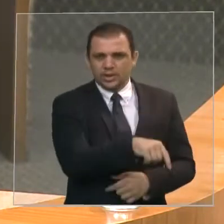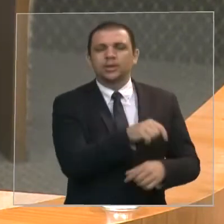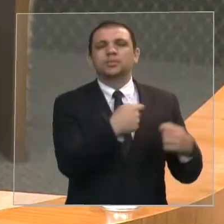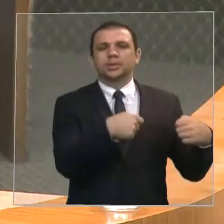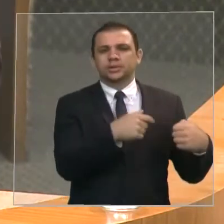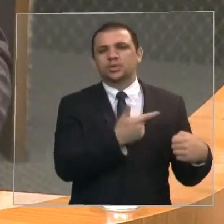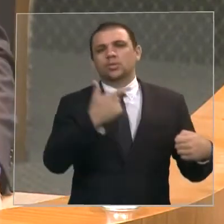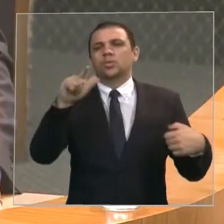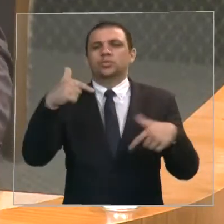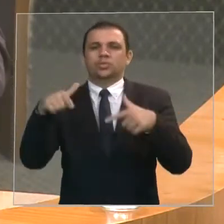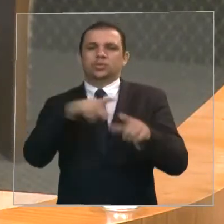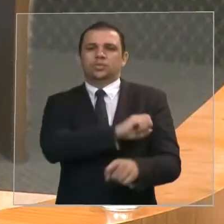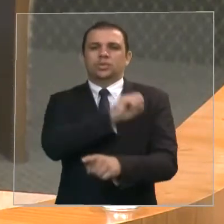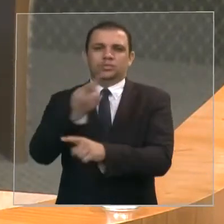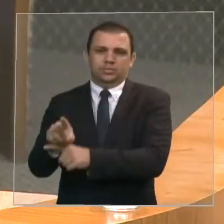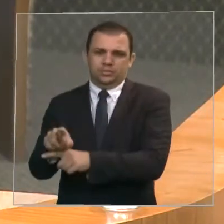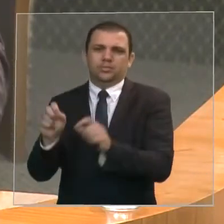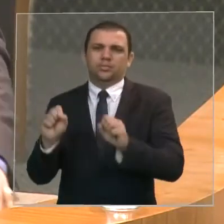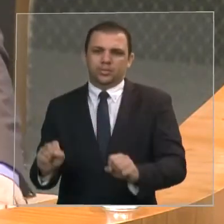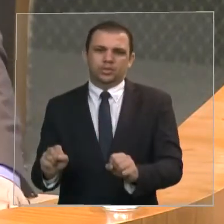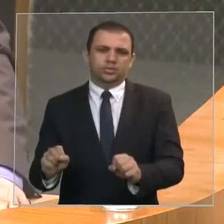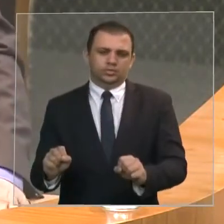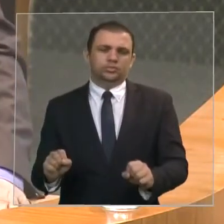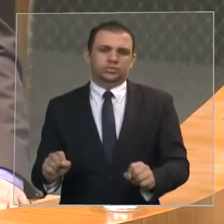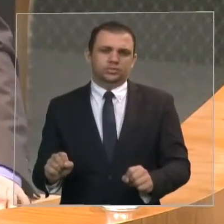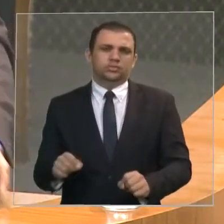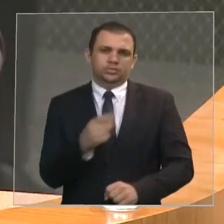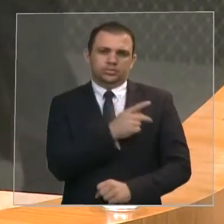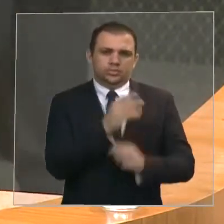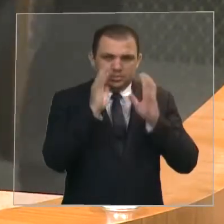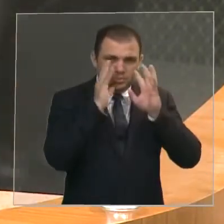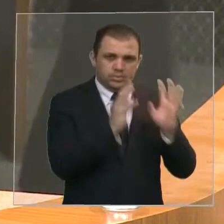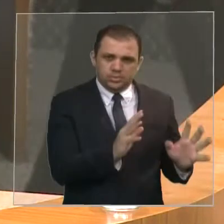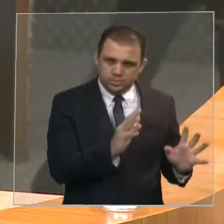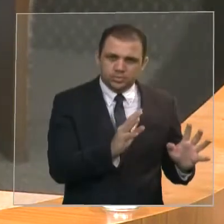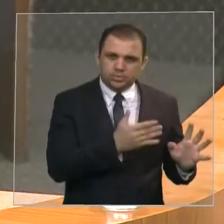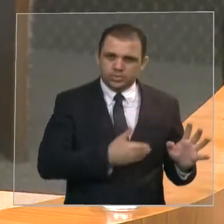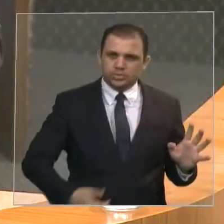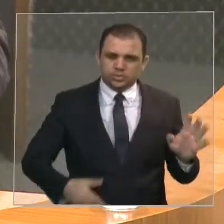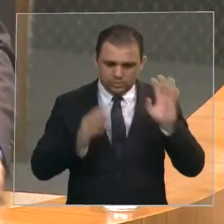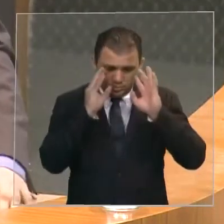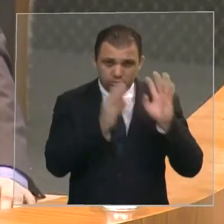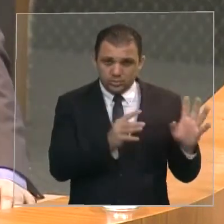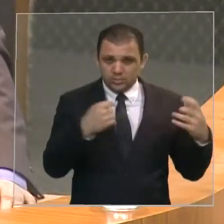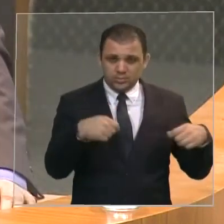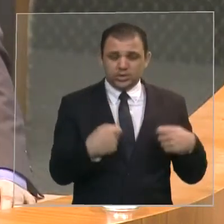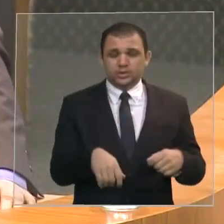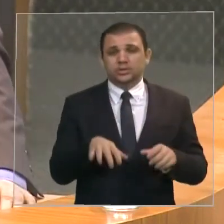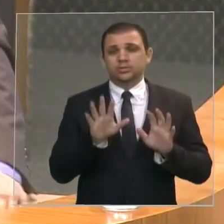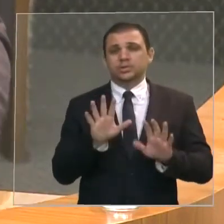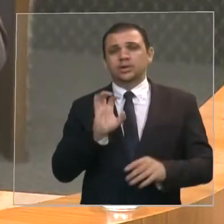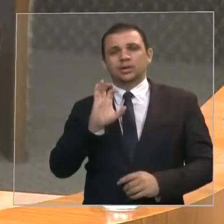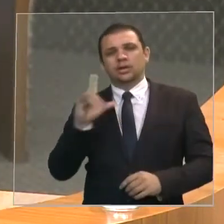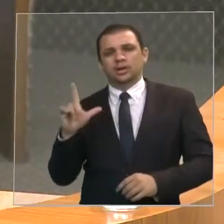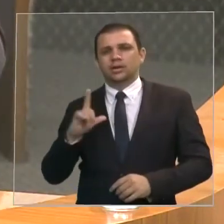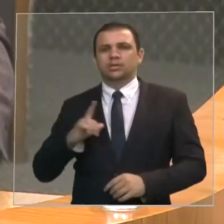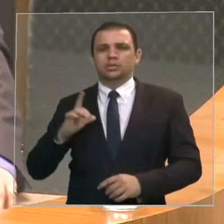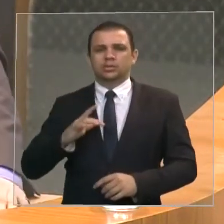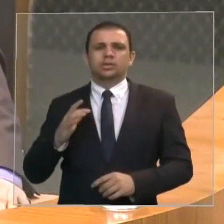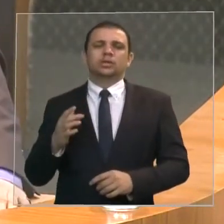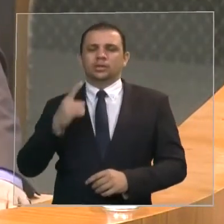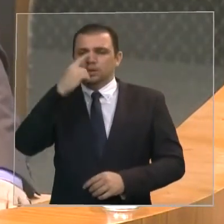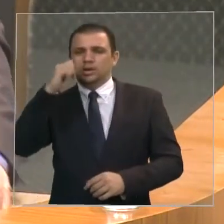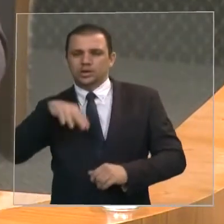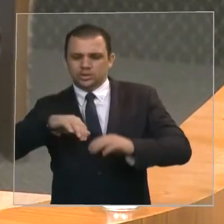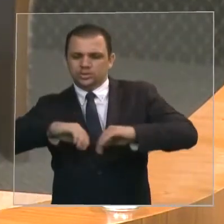trabalham nessa sistemática, que elas possam ter uma atenção por parte dos governos, claro, com a forma da coleta seletiva e, assim, os